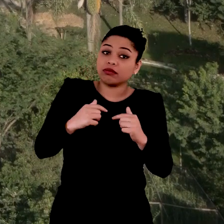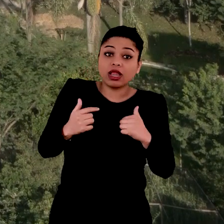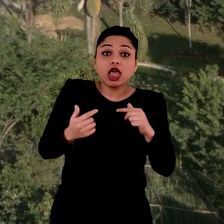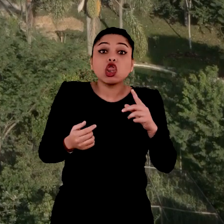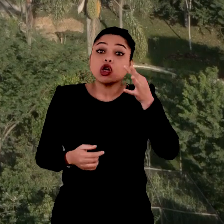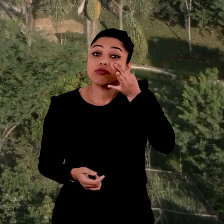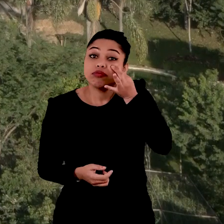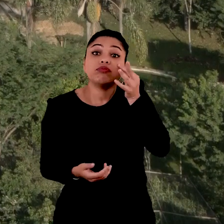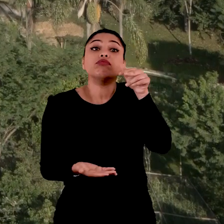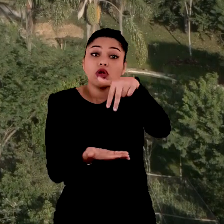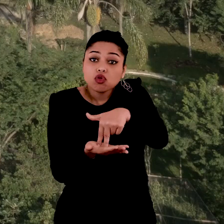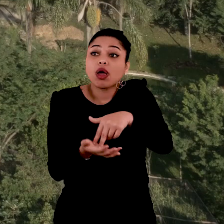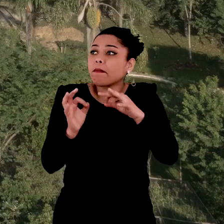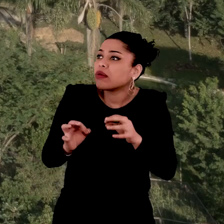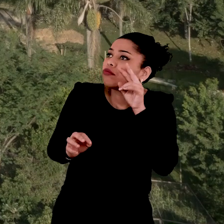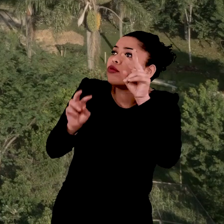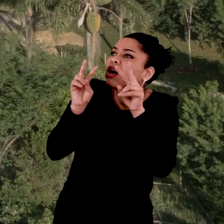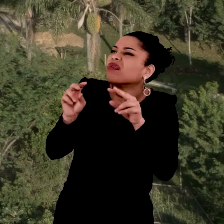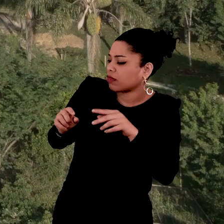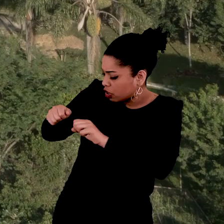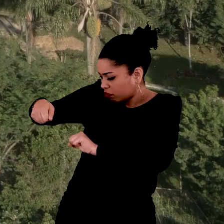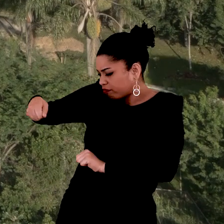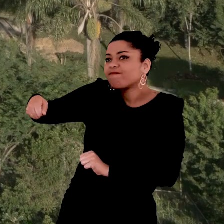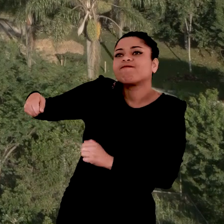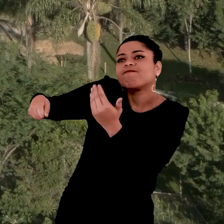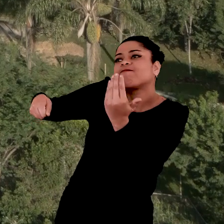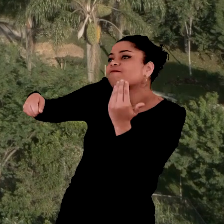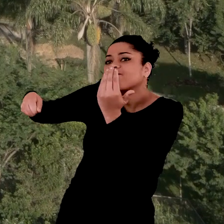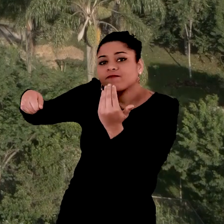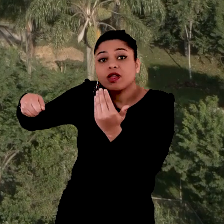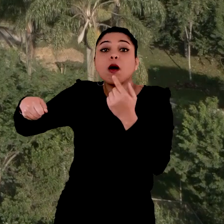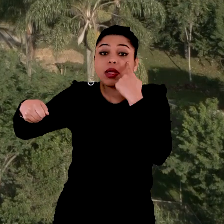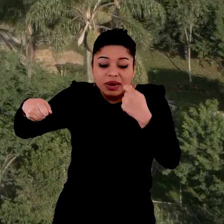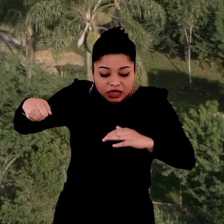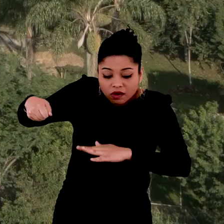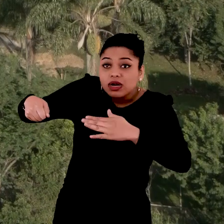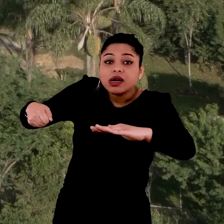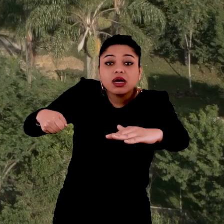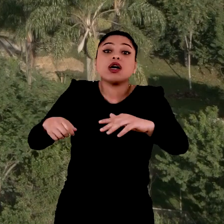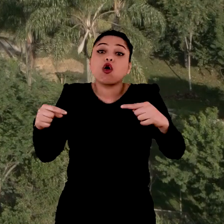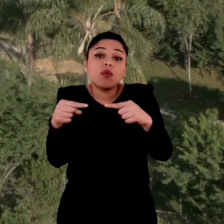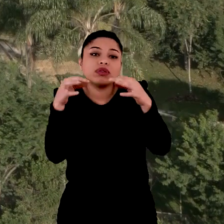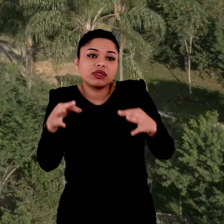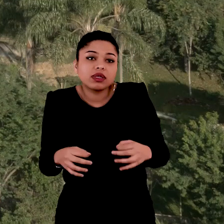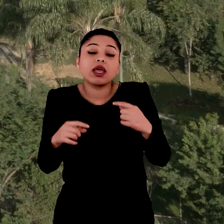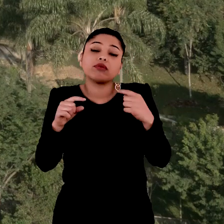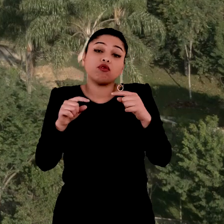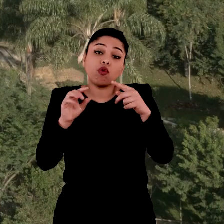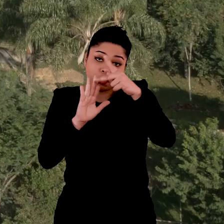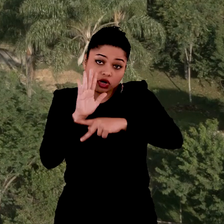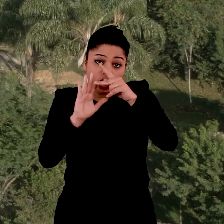natureza e pensado nas visadas, no entorno e no espaço que ele está ocupando. Acho que fazer esse projeto num período específico,